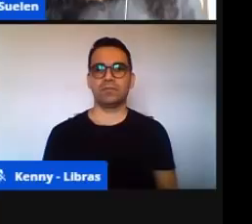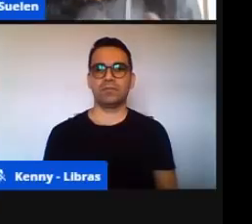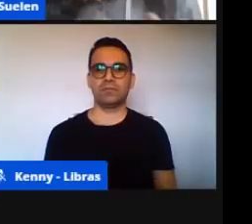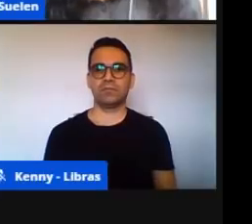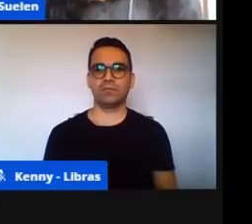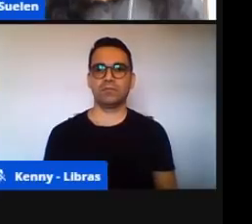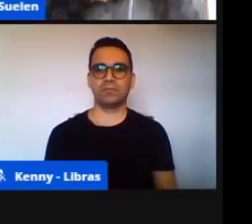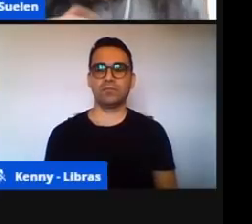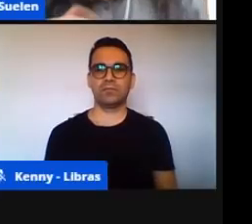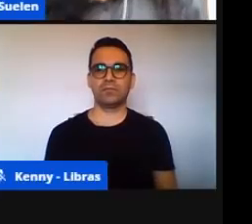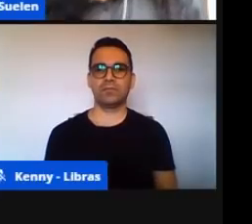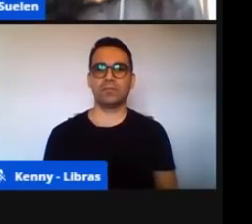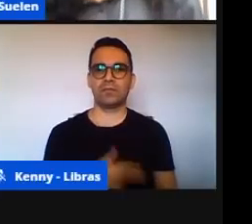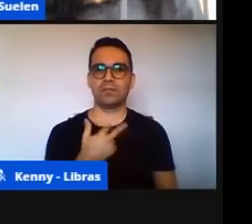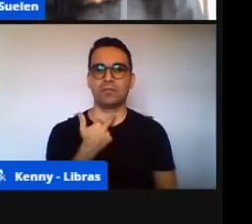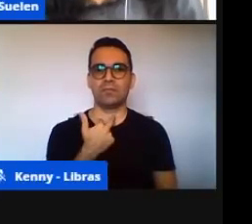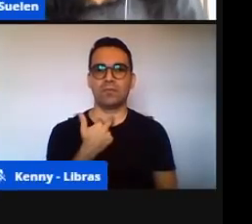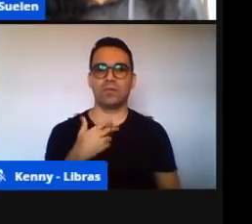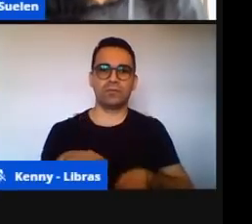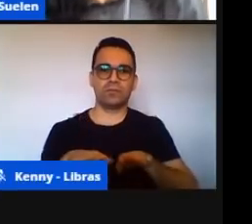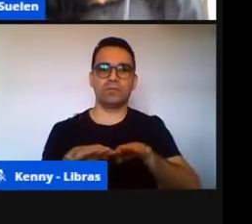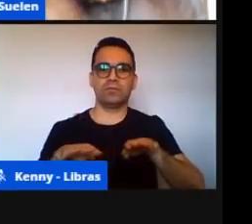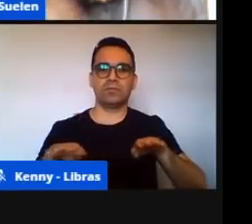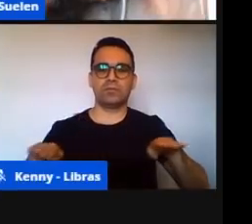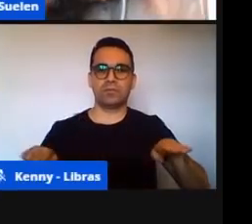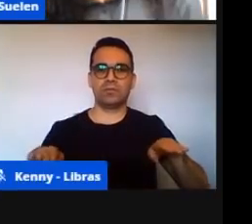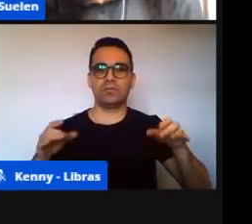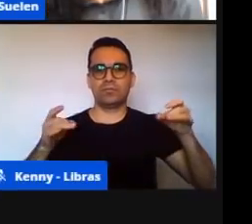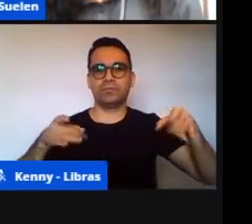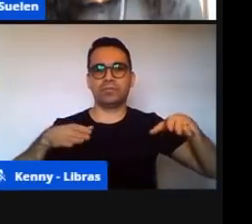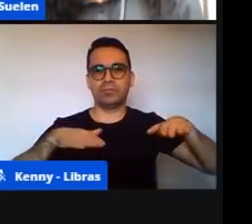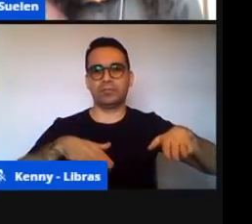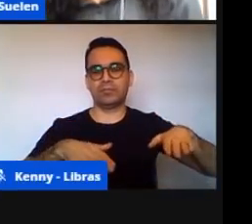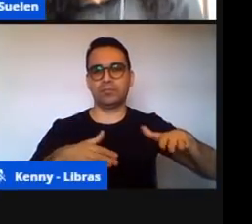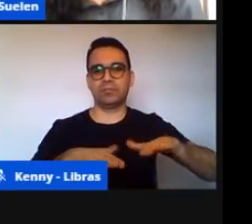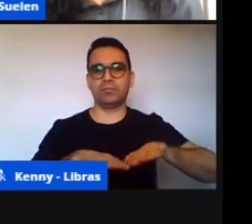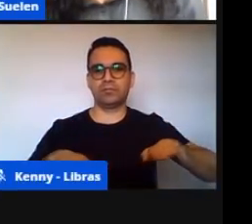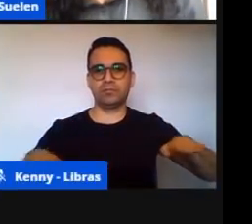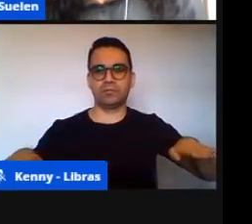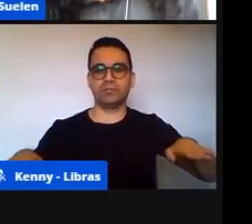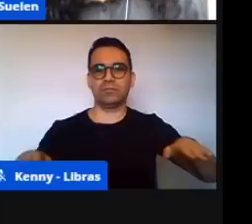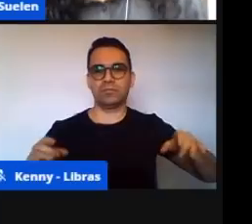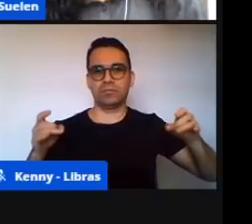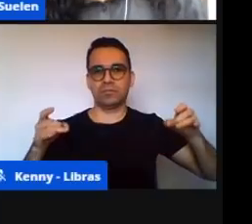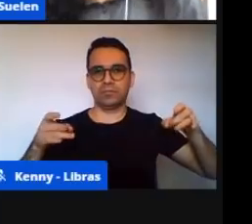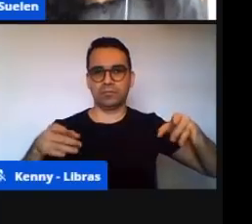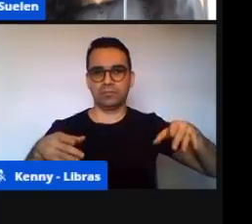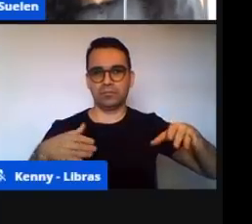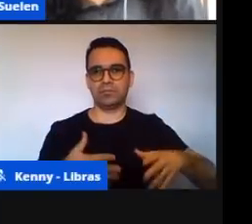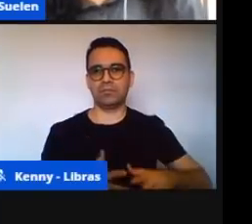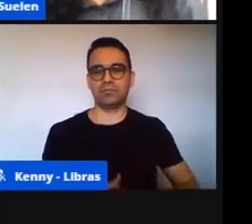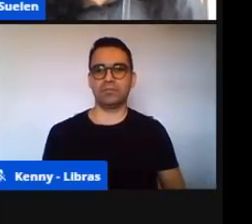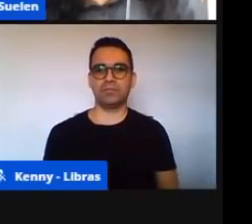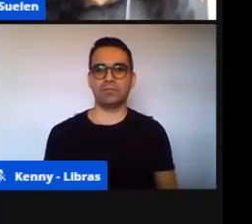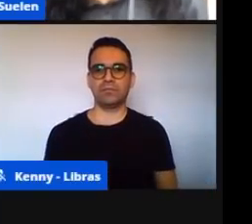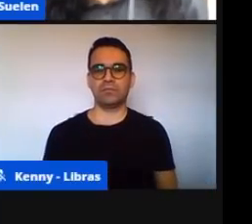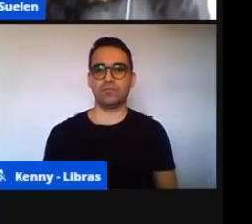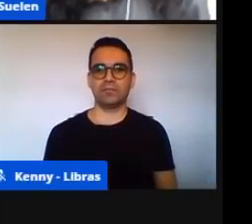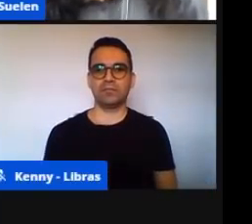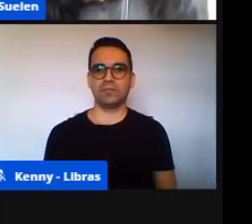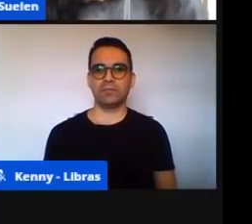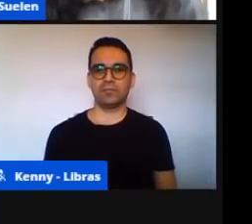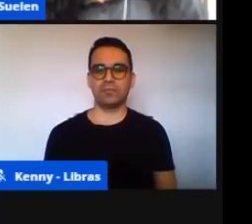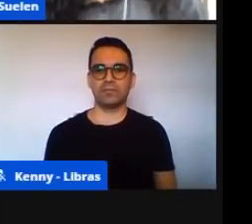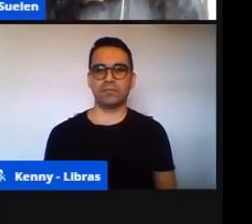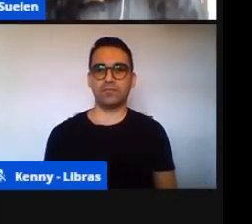ou colocado diretamente no chão. Então, são aquelas orientações gerais que a gente passa, né? Ele